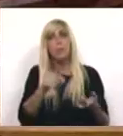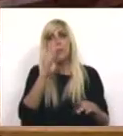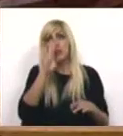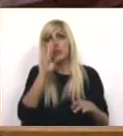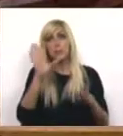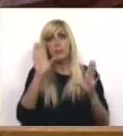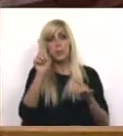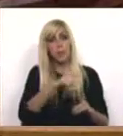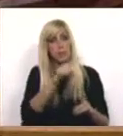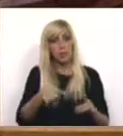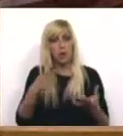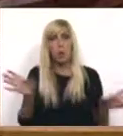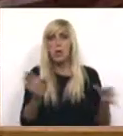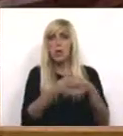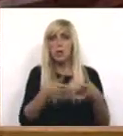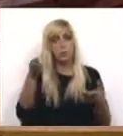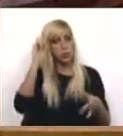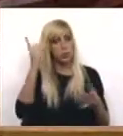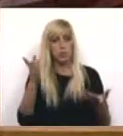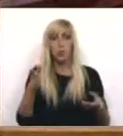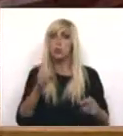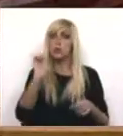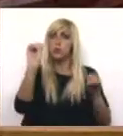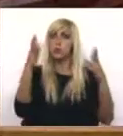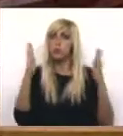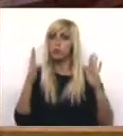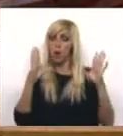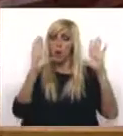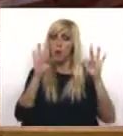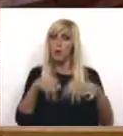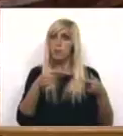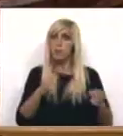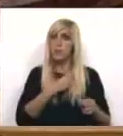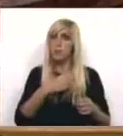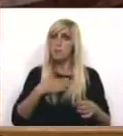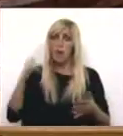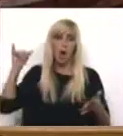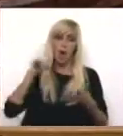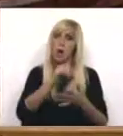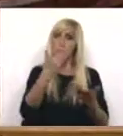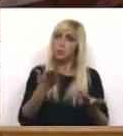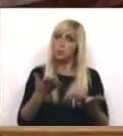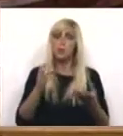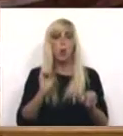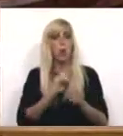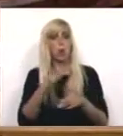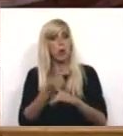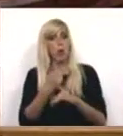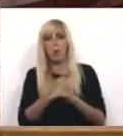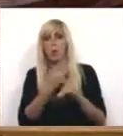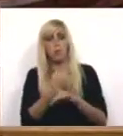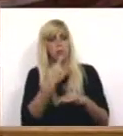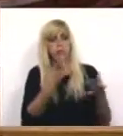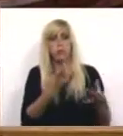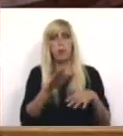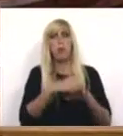eliminaram equipas de sapadores florestais, quando se extinguiu a empresa de meios aéreos, entre outras tantas questões, o